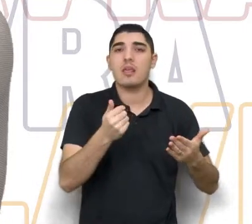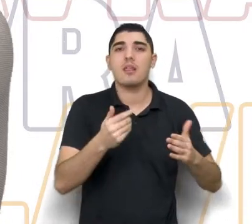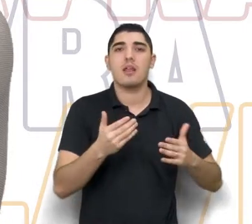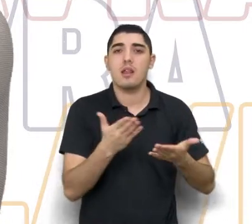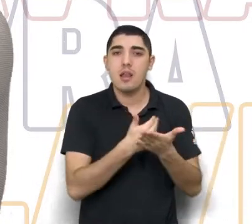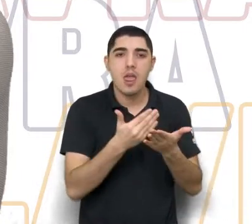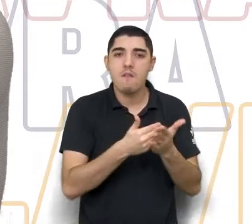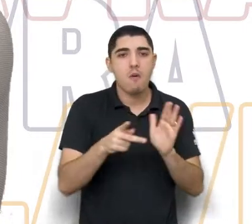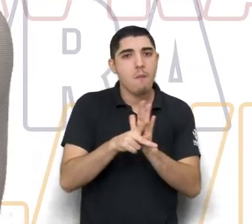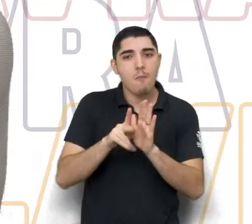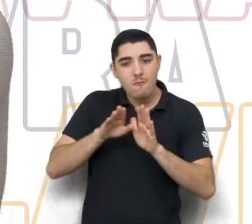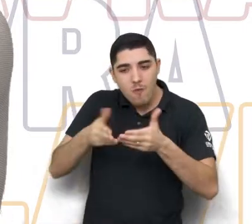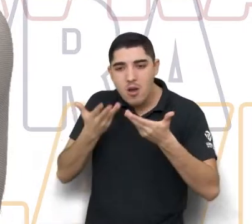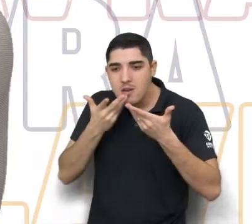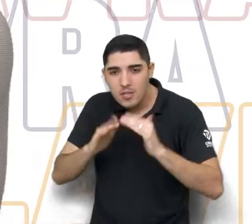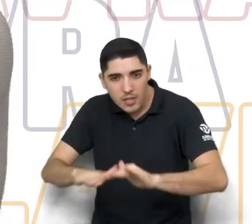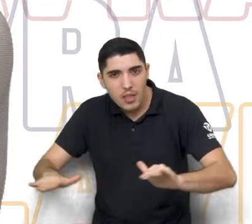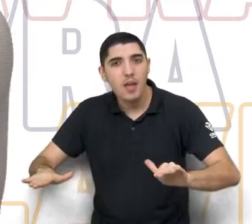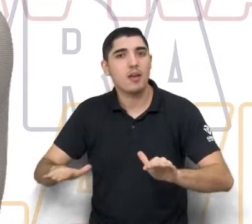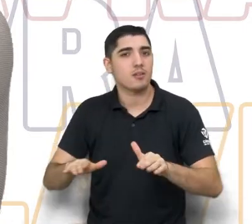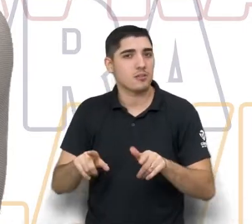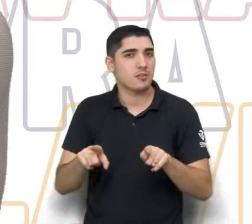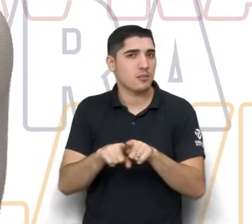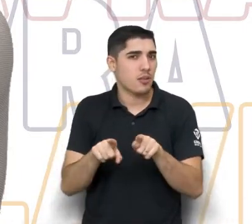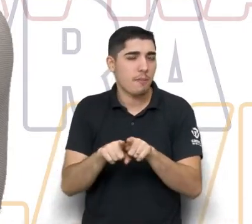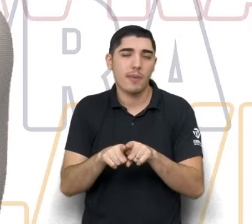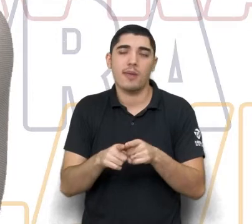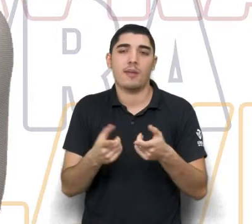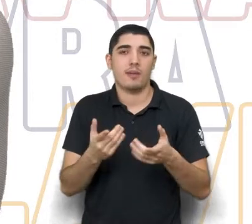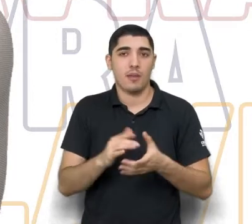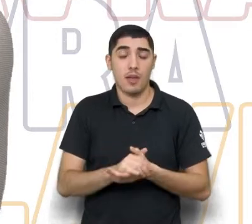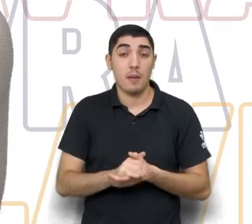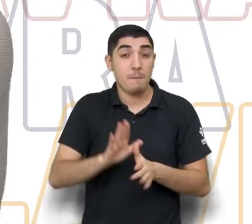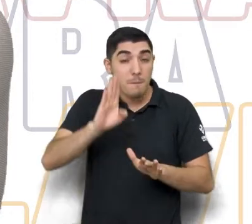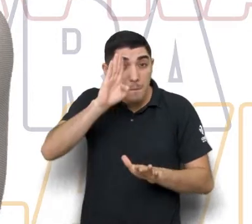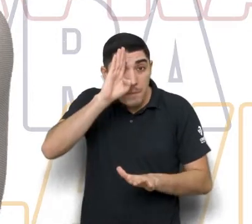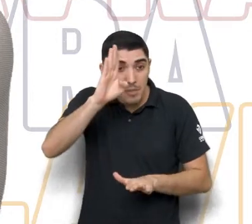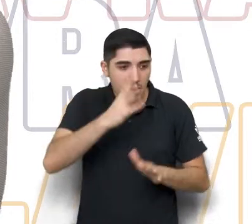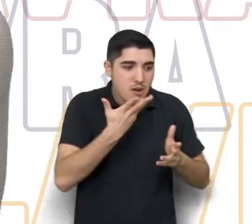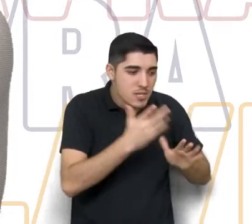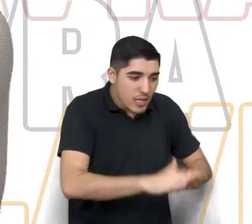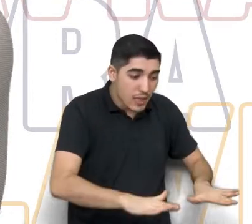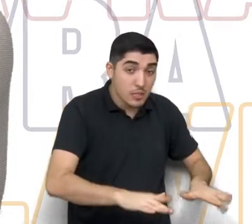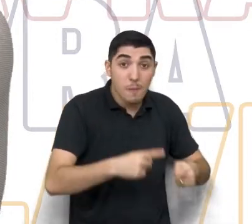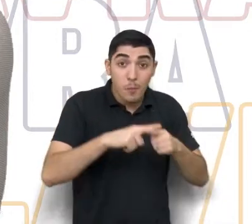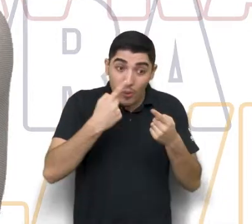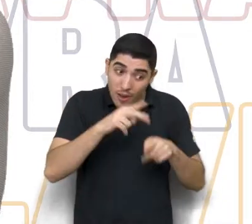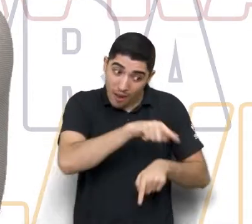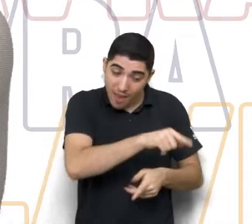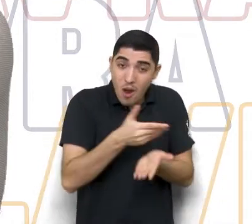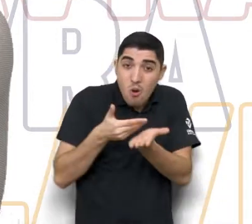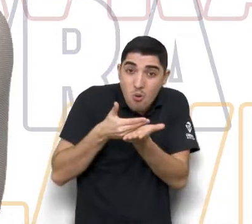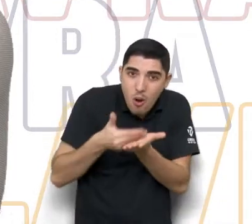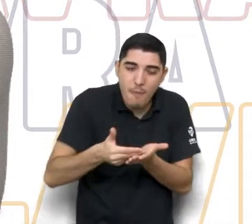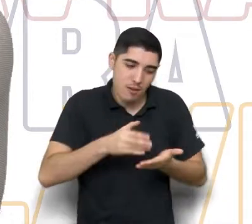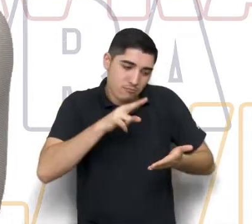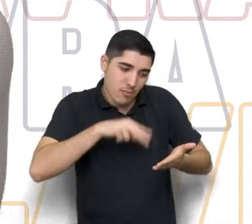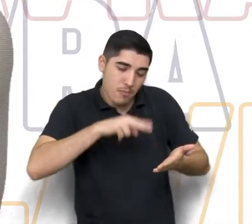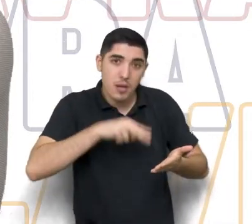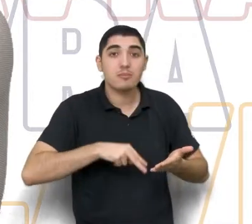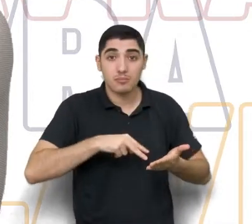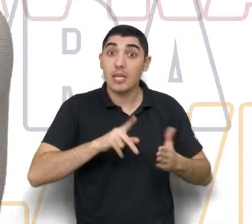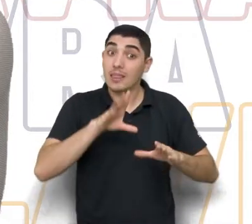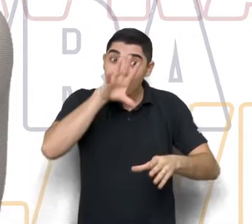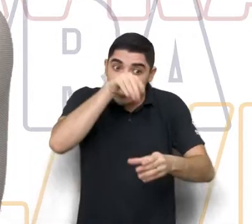literatura infantil, infanto-juvenil, enfim, mas principalmente para as crianças, porque a iniciação começa com a criança,